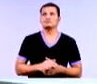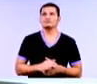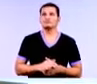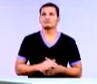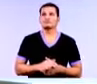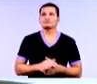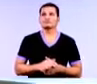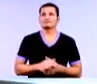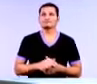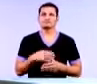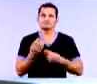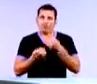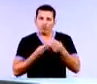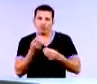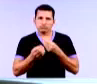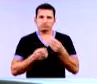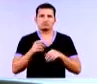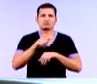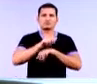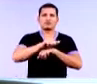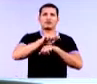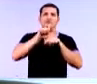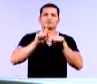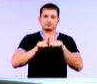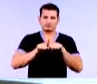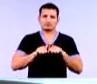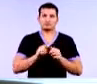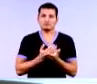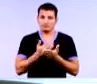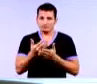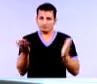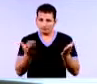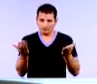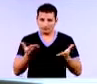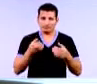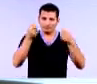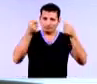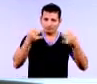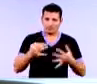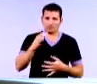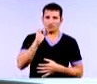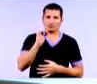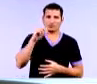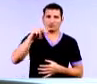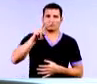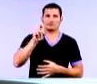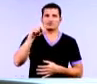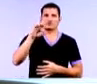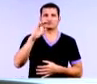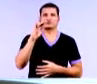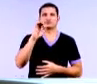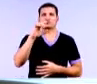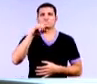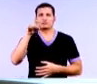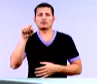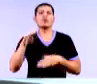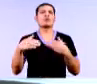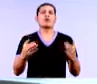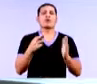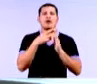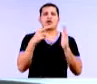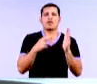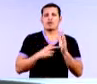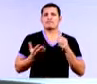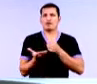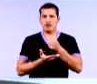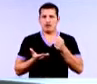Como definir um algoritmo? A partir de agora, a gente vai falar sobre as convenções. Como assim? Quais são as regrinhas básicas para que você